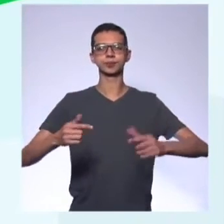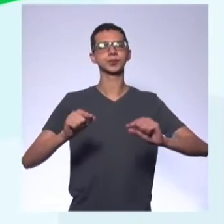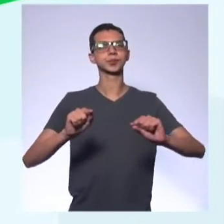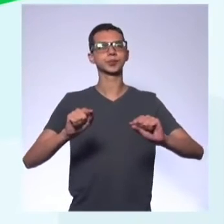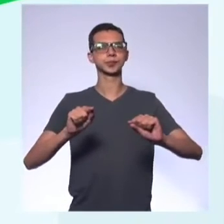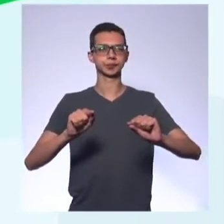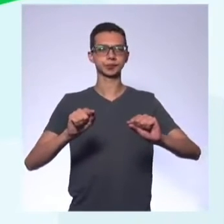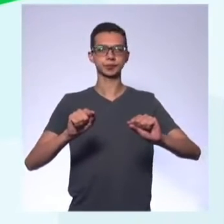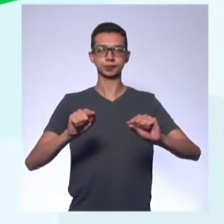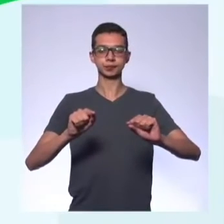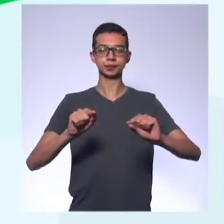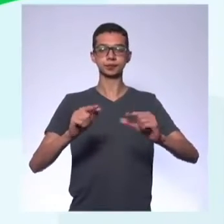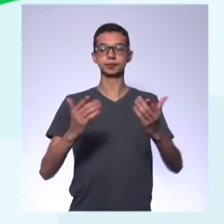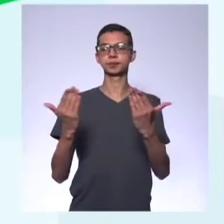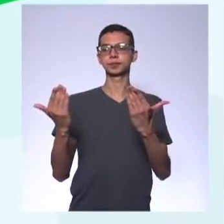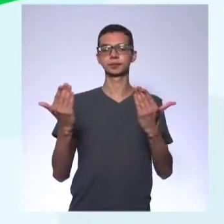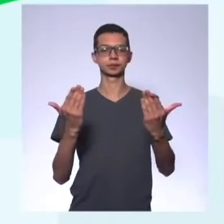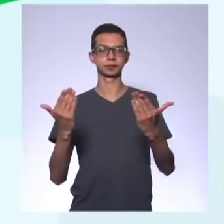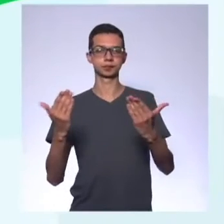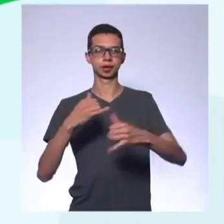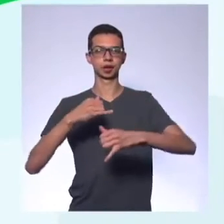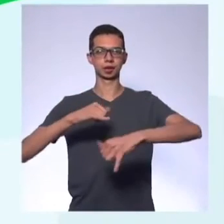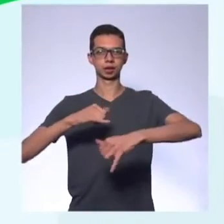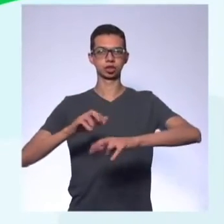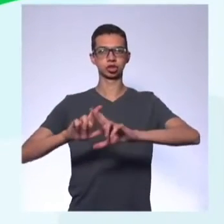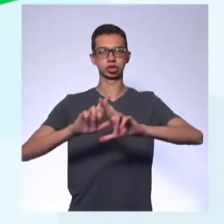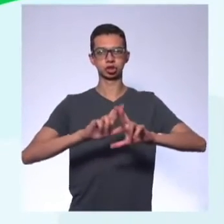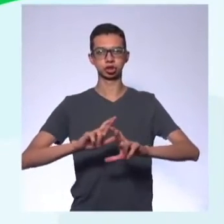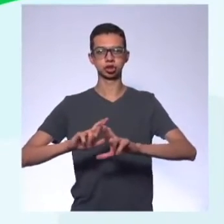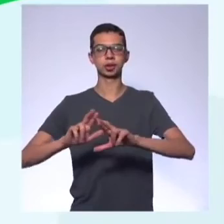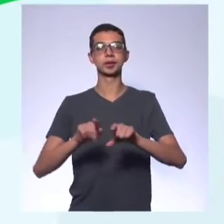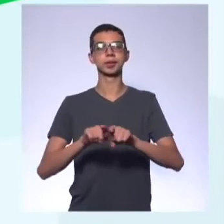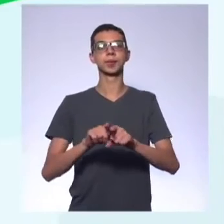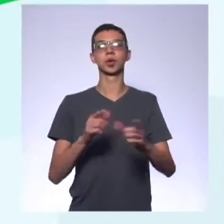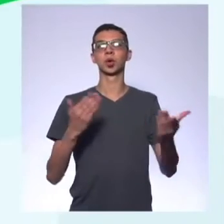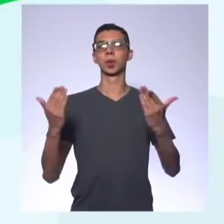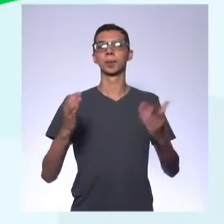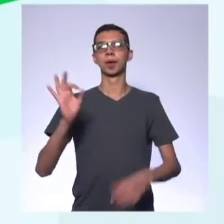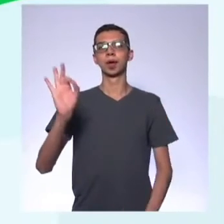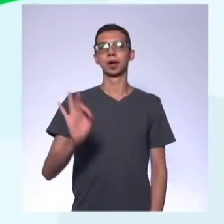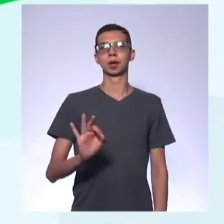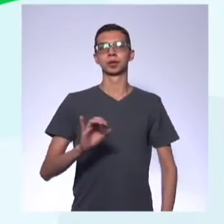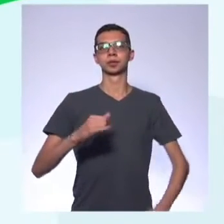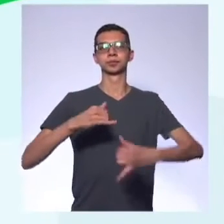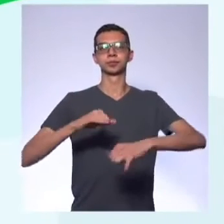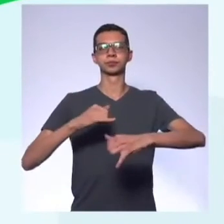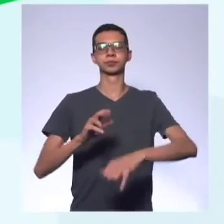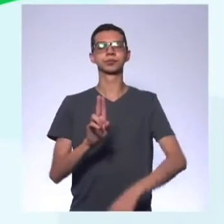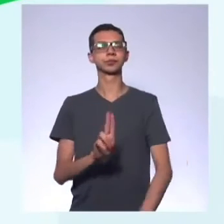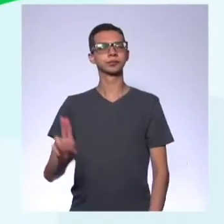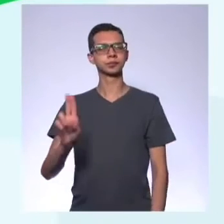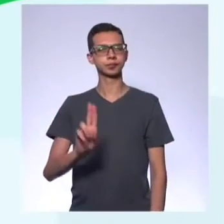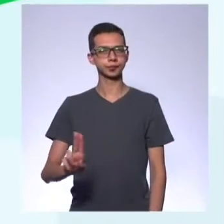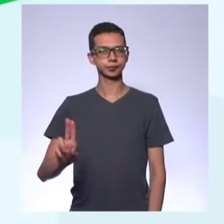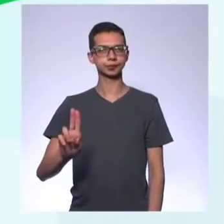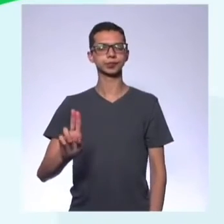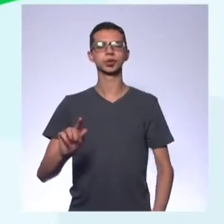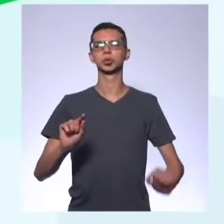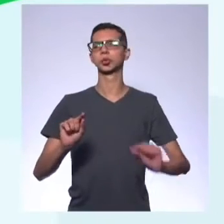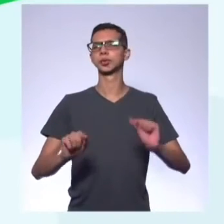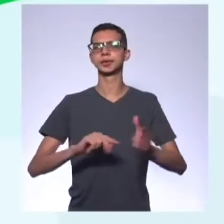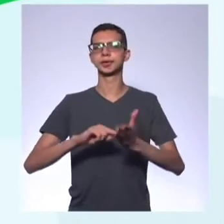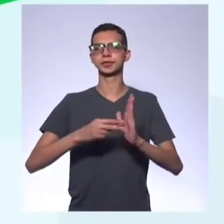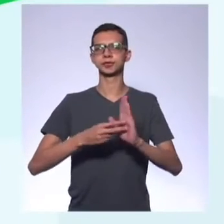energia renovável no total de energia consumida em porcentagem. Então, o que quer dizer isso? Quanto